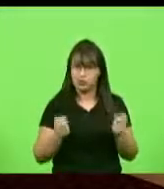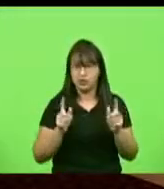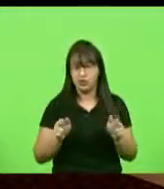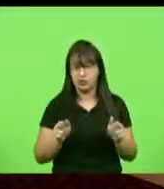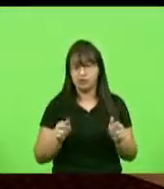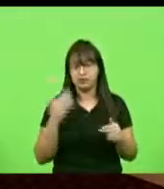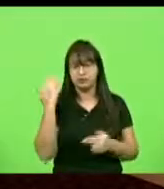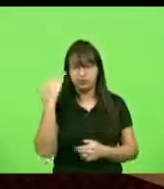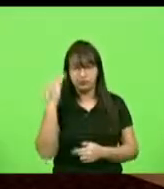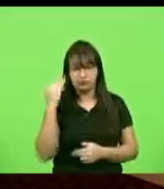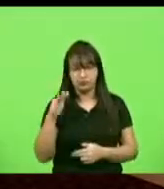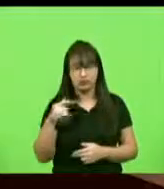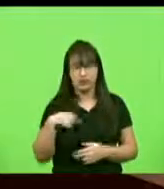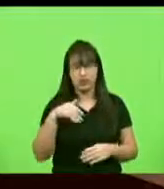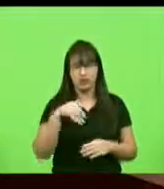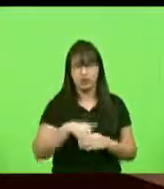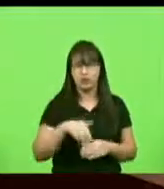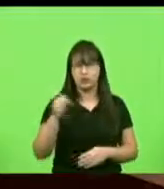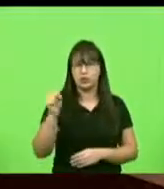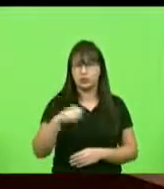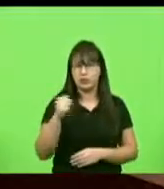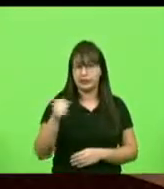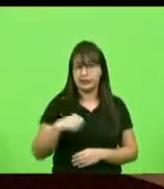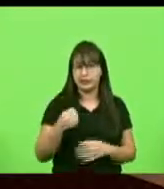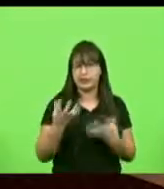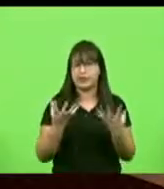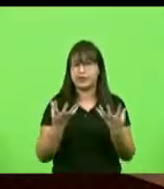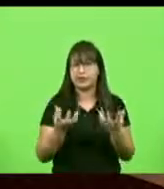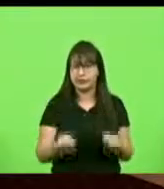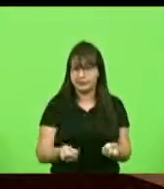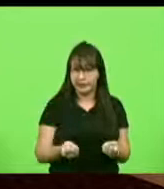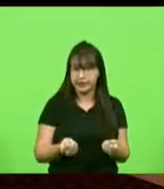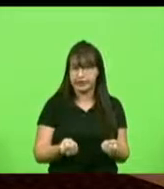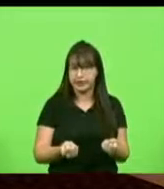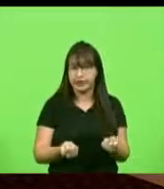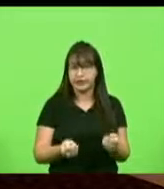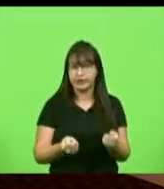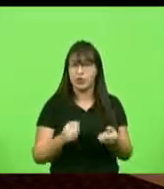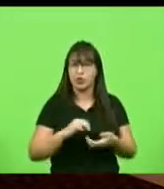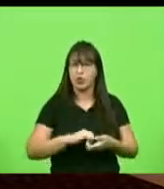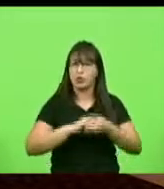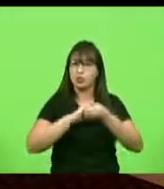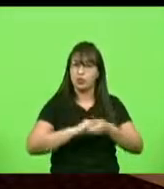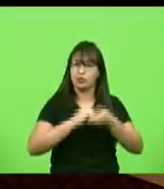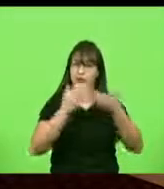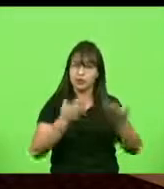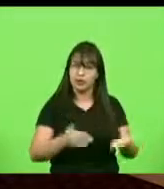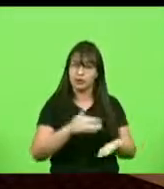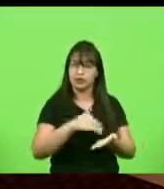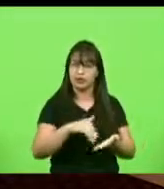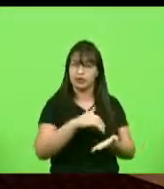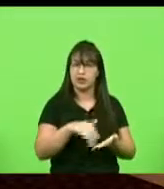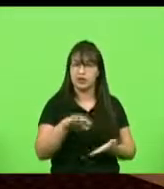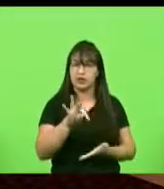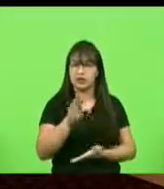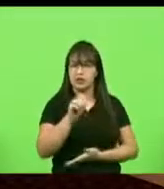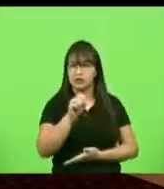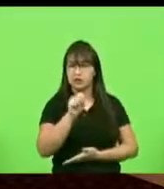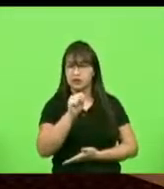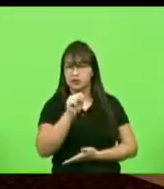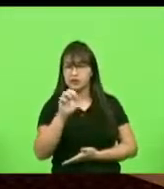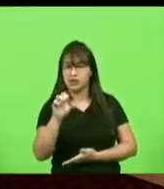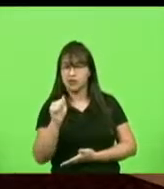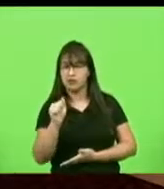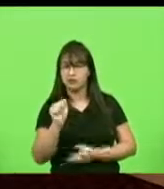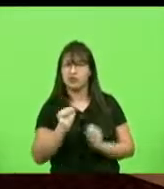quero dizer aqui que eu vou votar, sim, a favor do cumprimento ao secretário Tasca pela dedicação, pelo